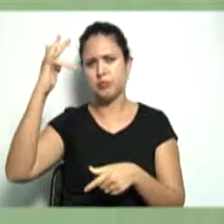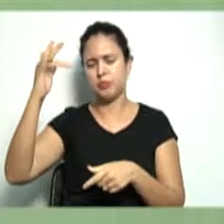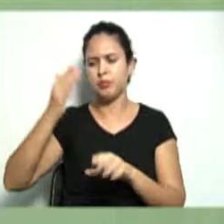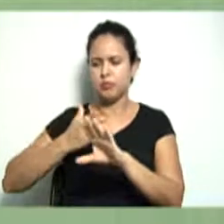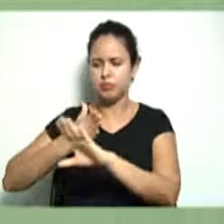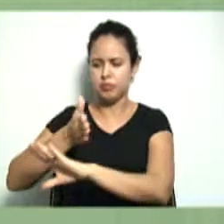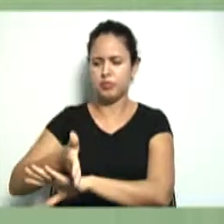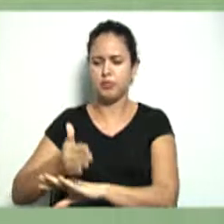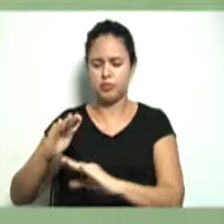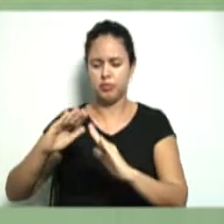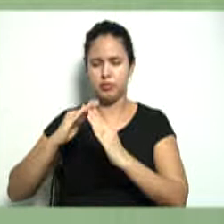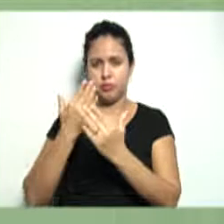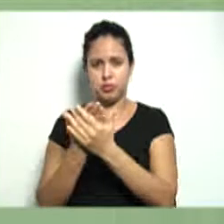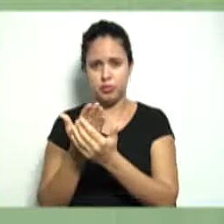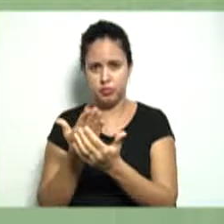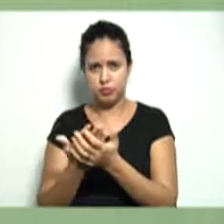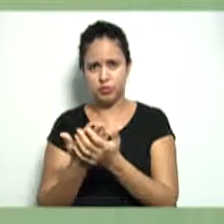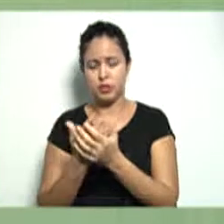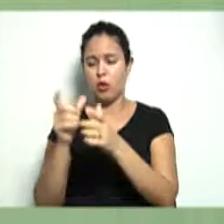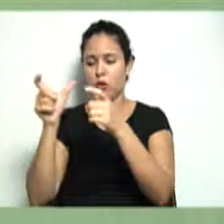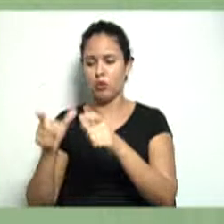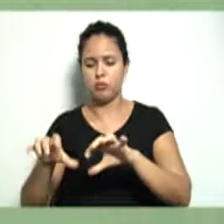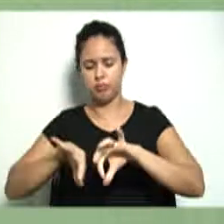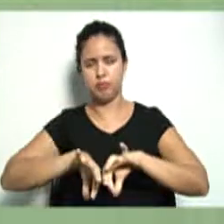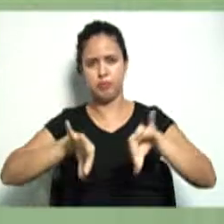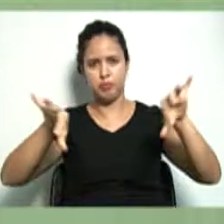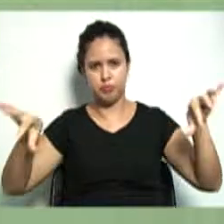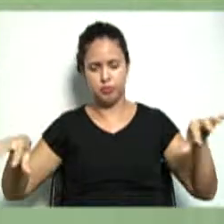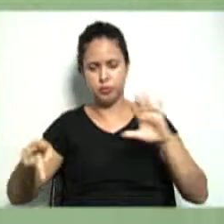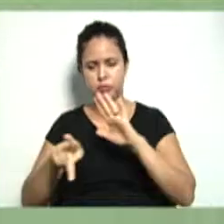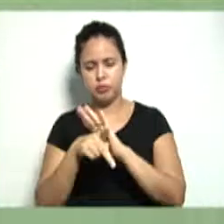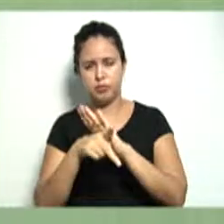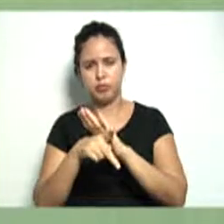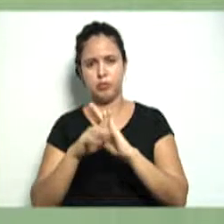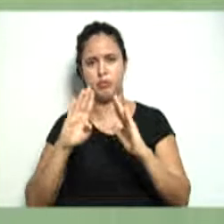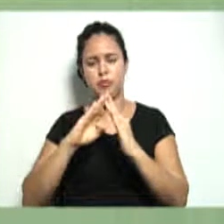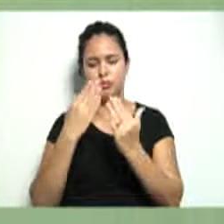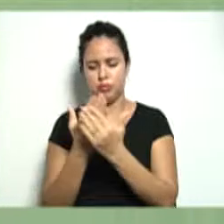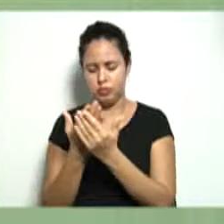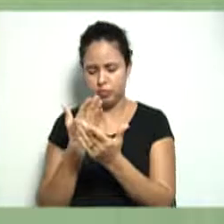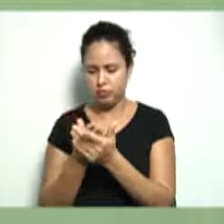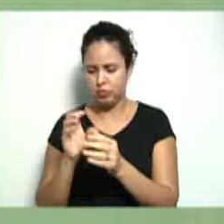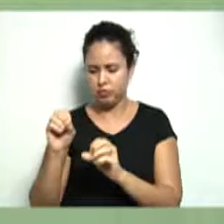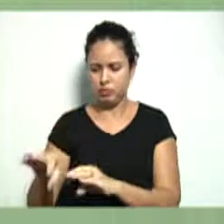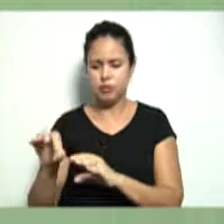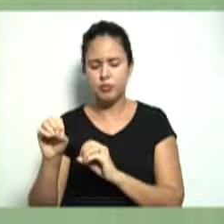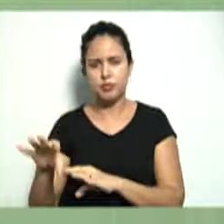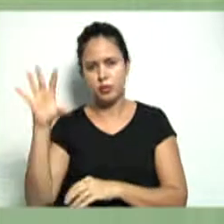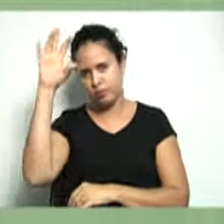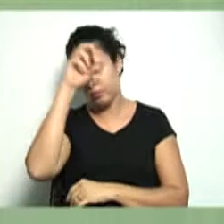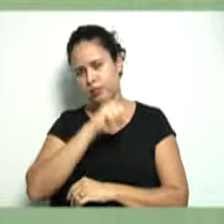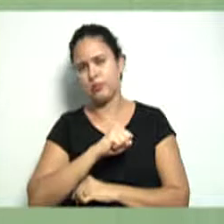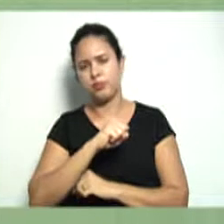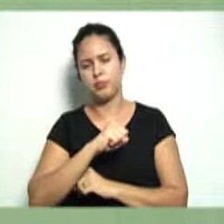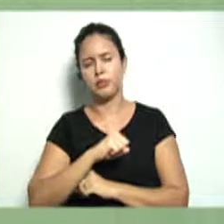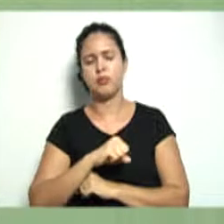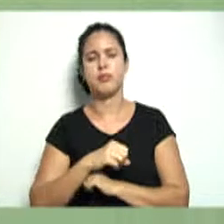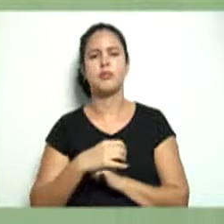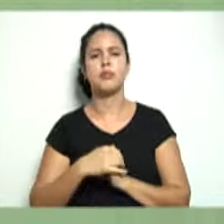em ambiente separado e próprio para a instrução, né?